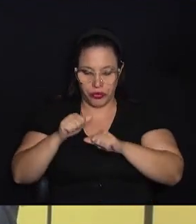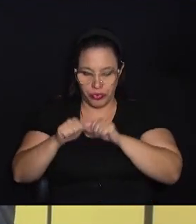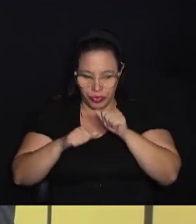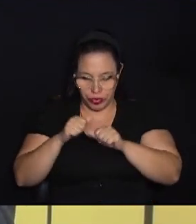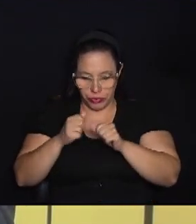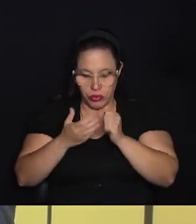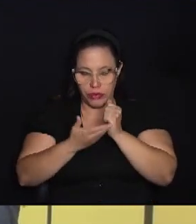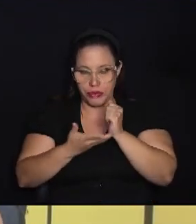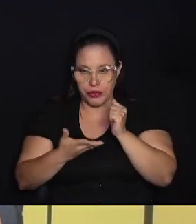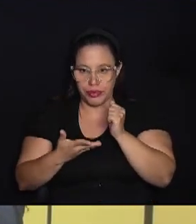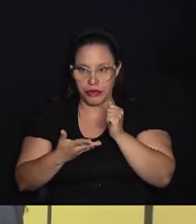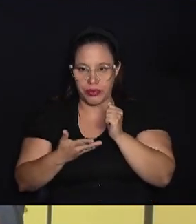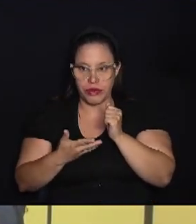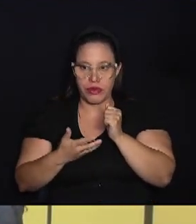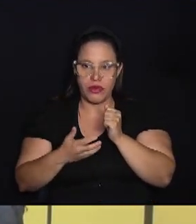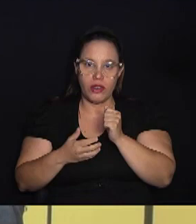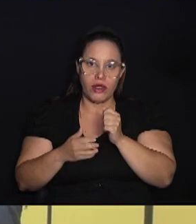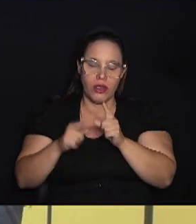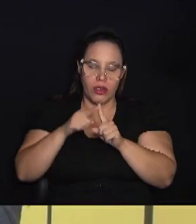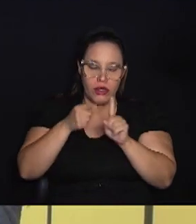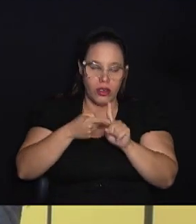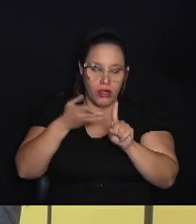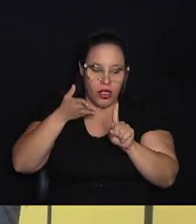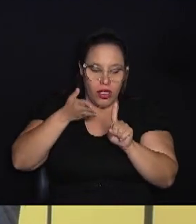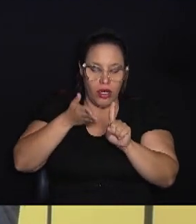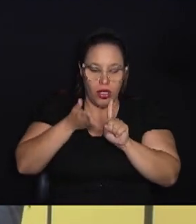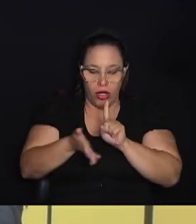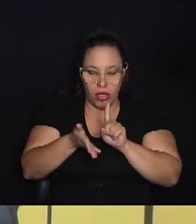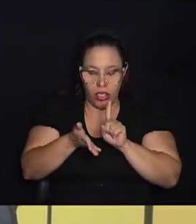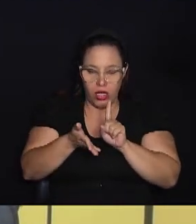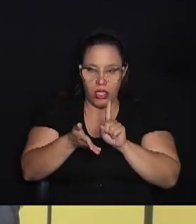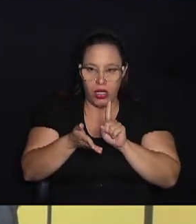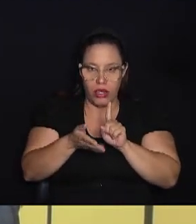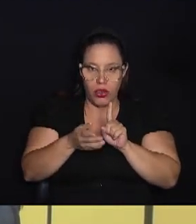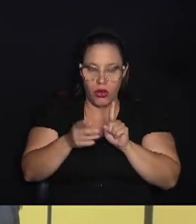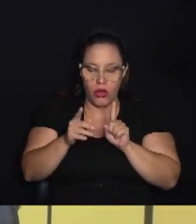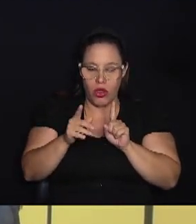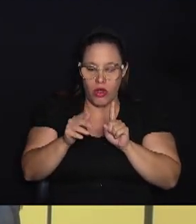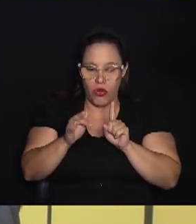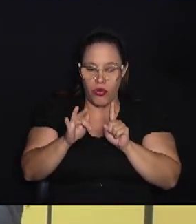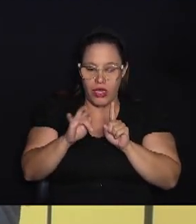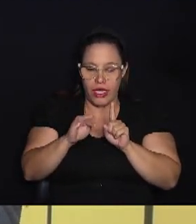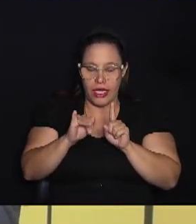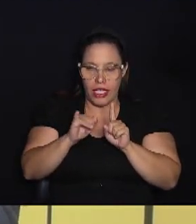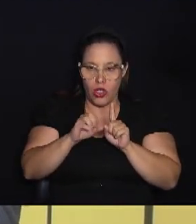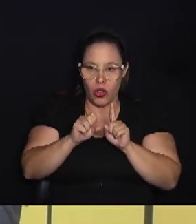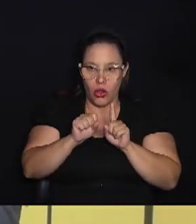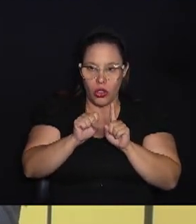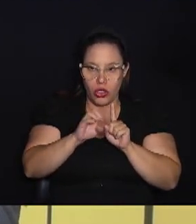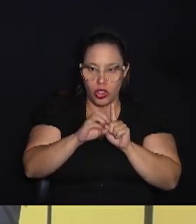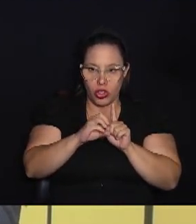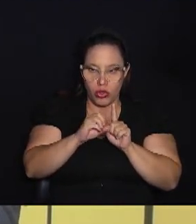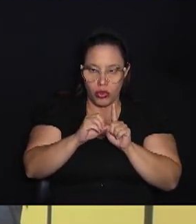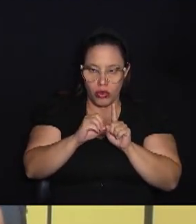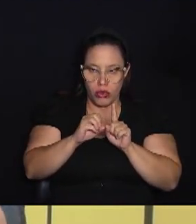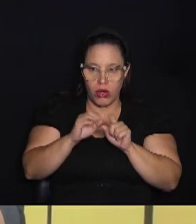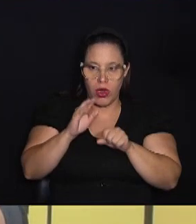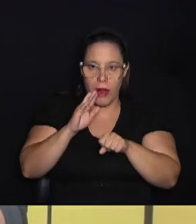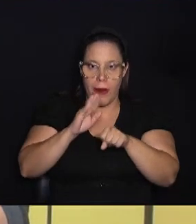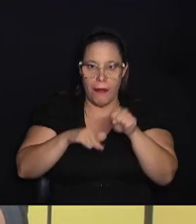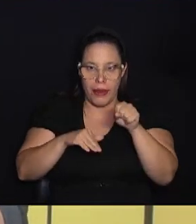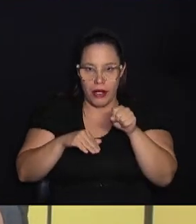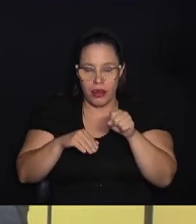que o o o trabalho de parto seja mais fisiológico vamos dizer assim e menos